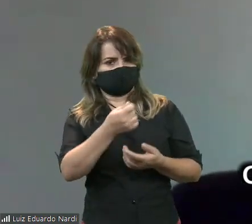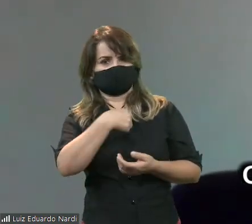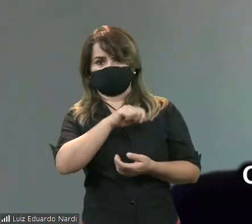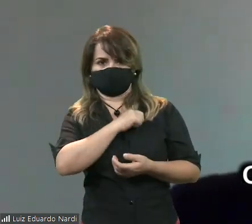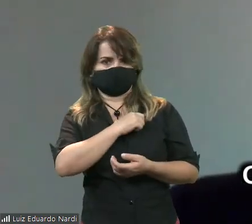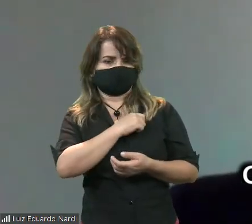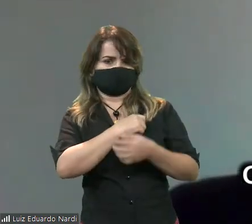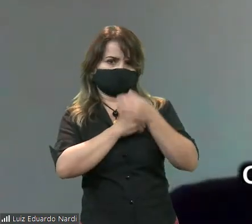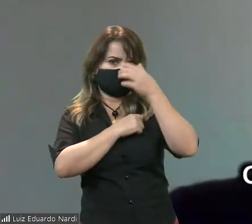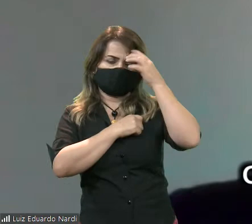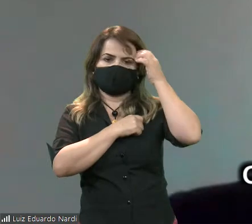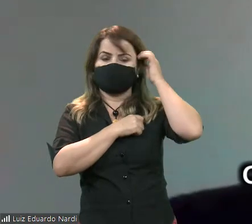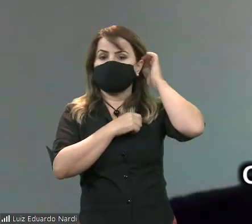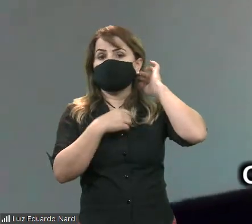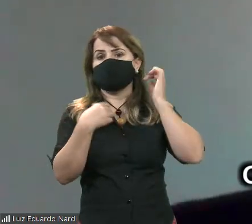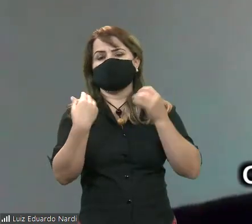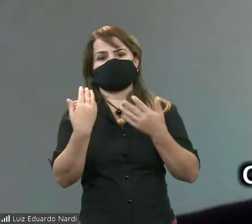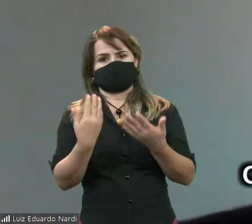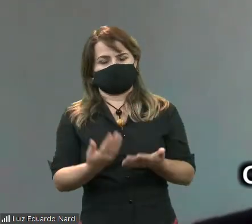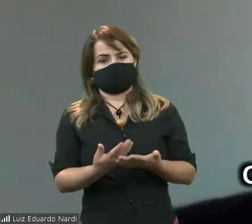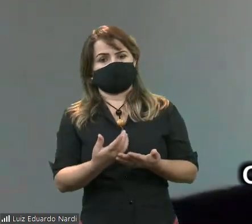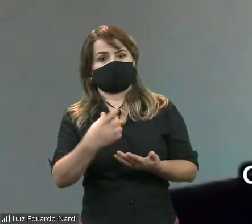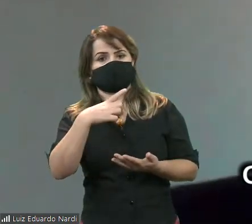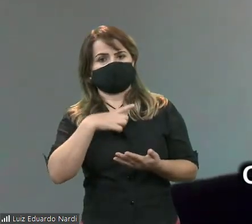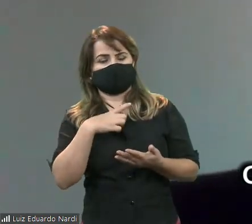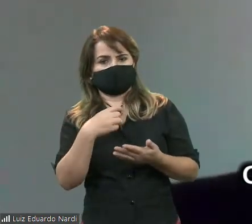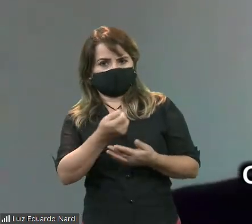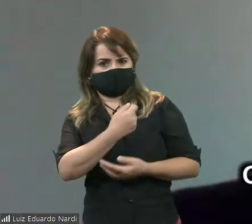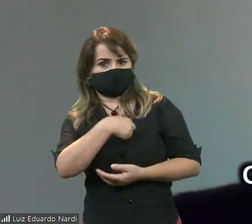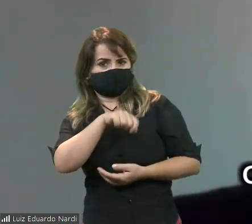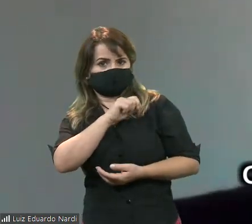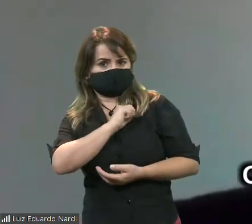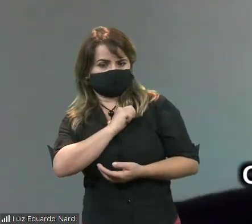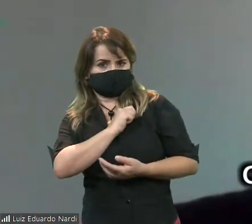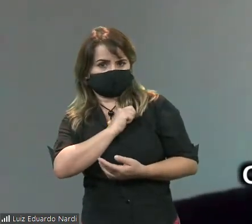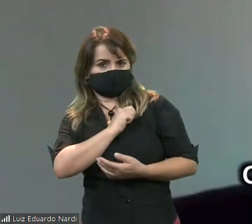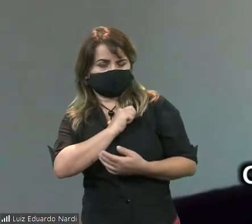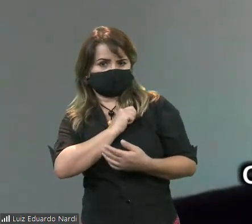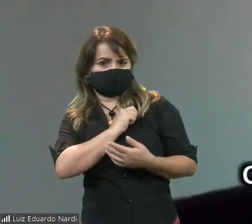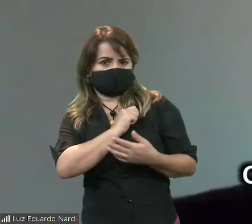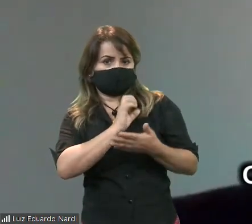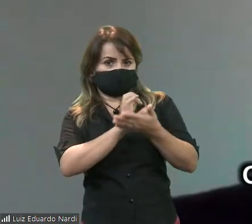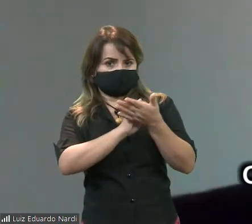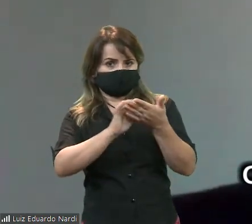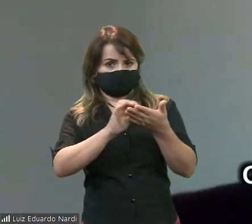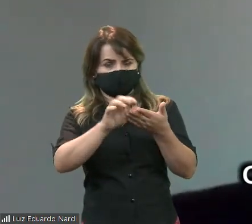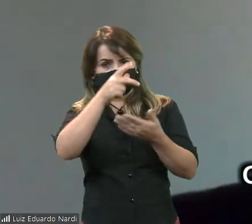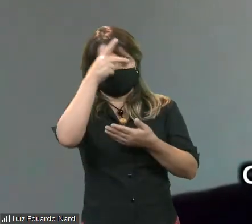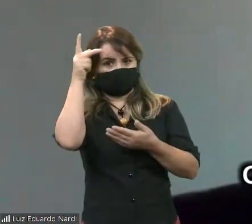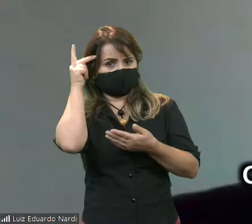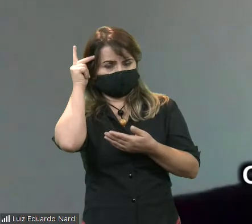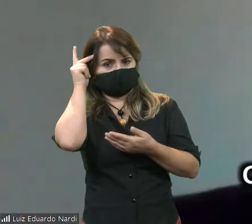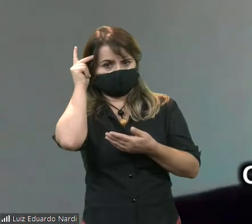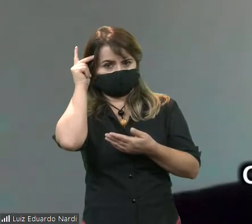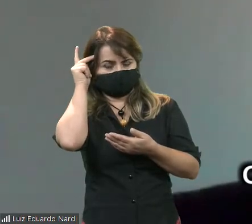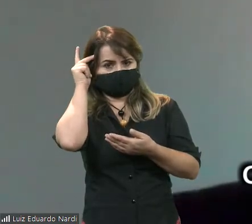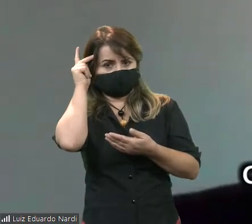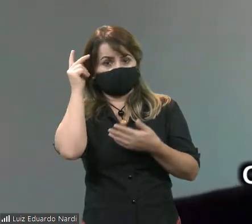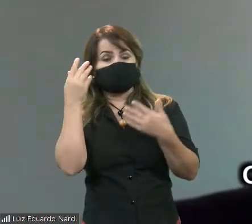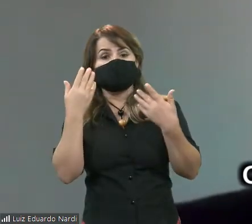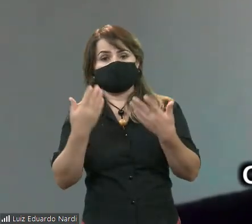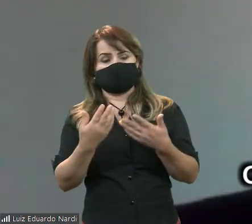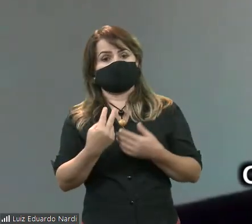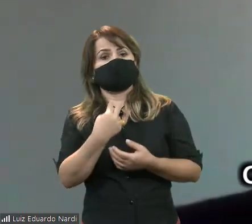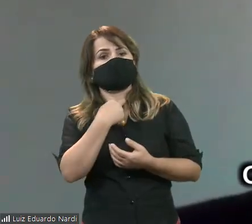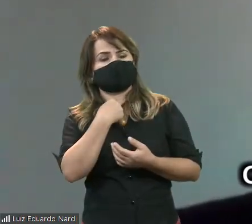fiscal dos secretários. O fiscal dos secretários vai ser o secretário da Fazenda. Mas que bobagem isso. Não vamos